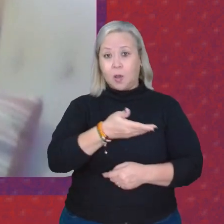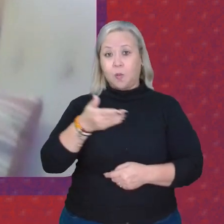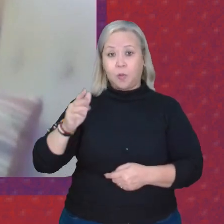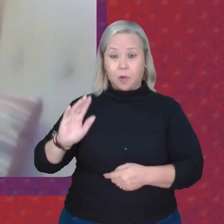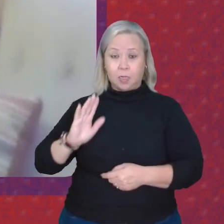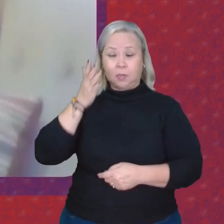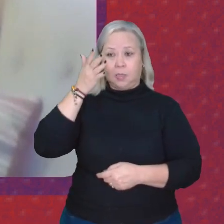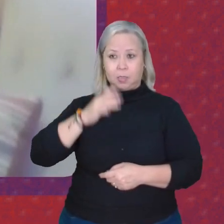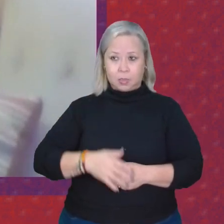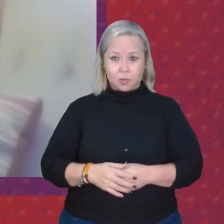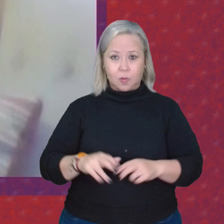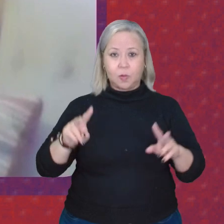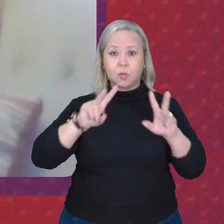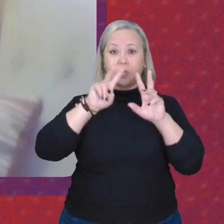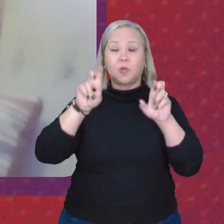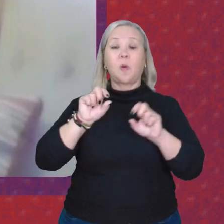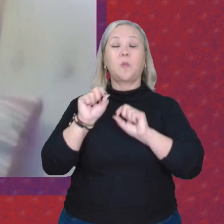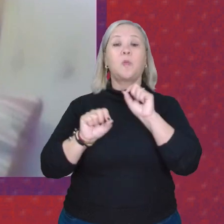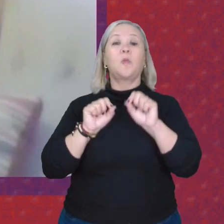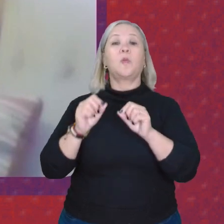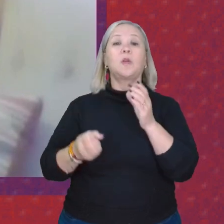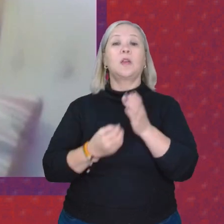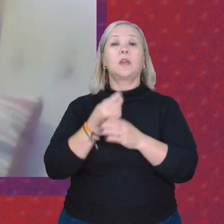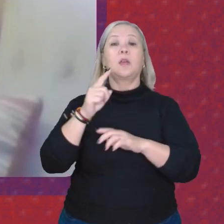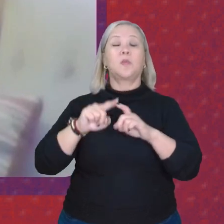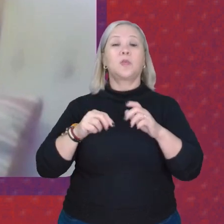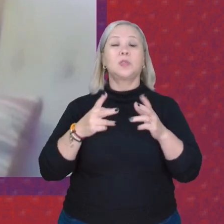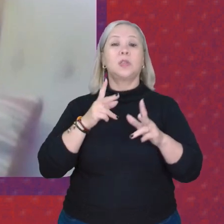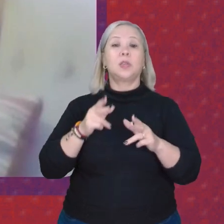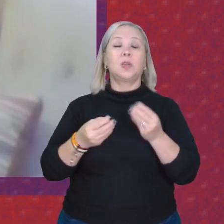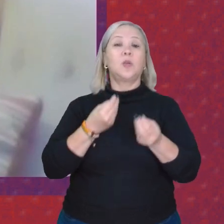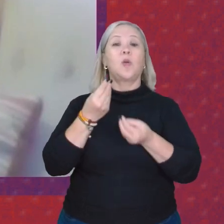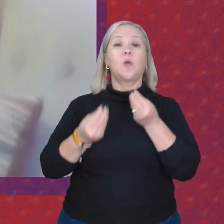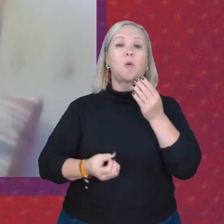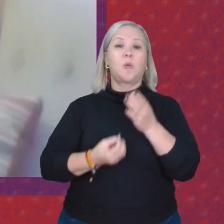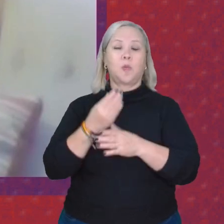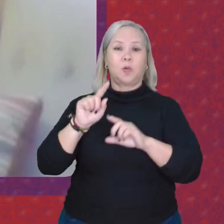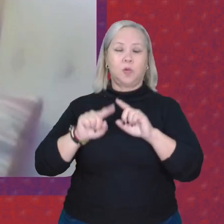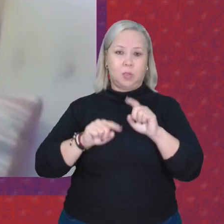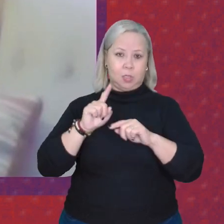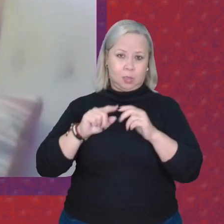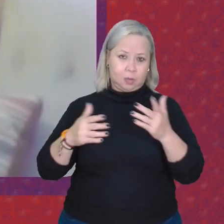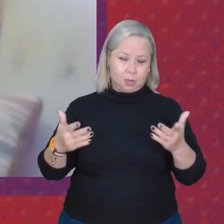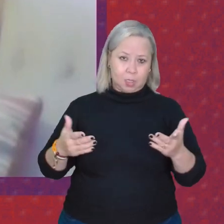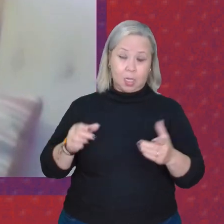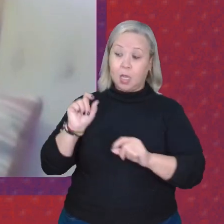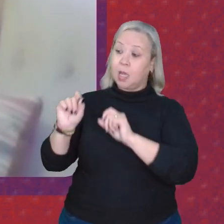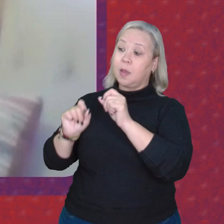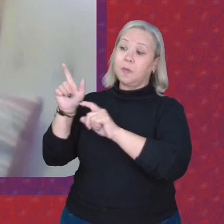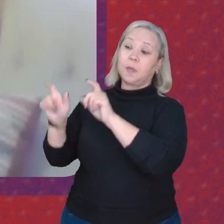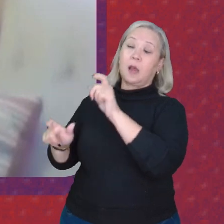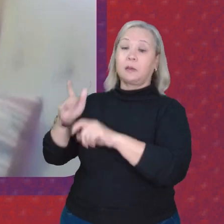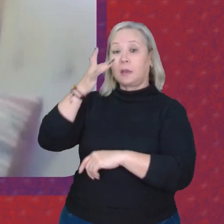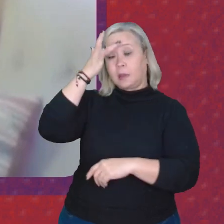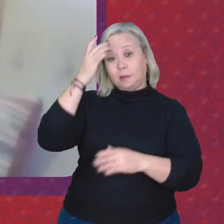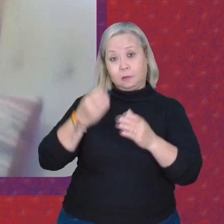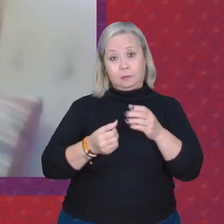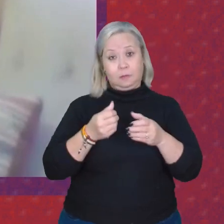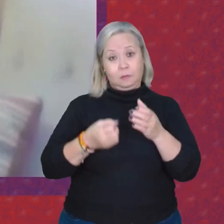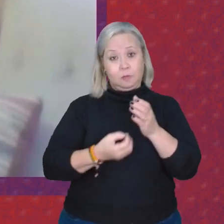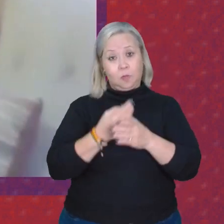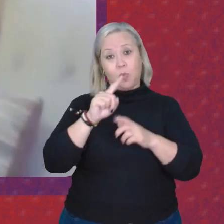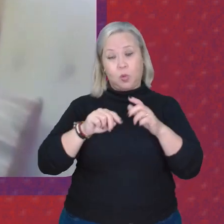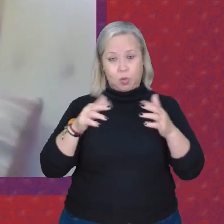sobre o que produzir e como produzir, para quem produzir. Então, nós precisamos retomar